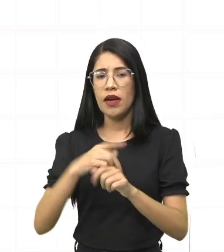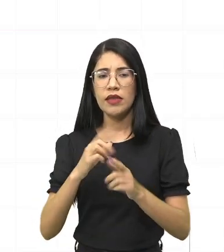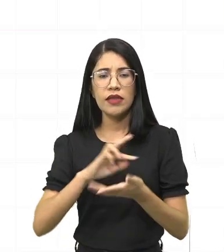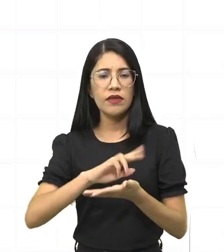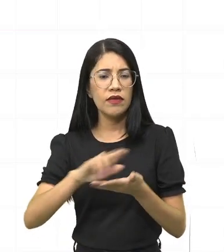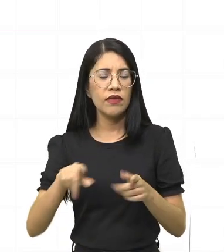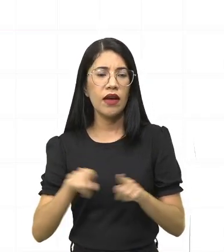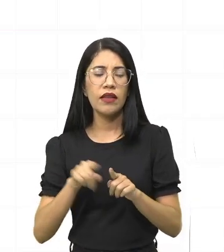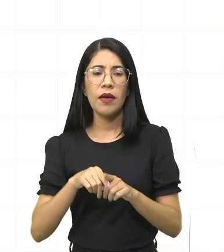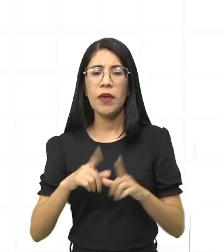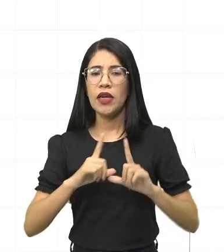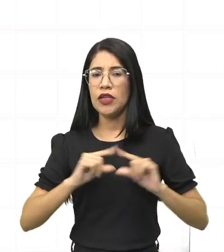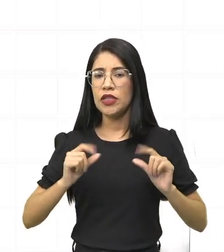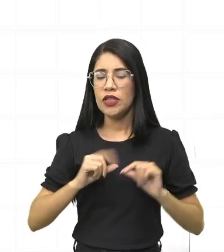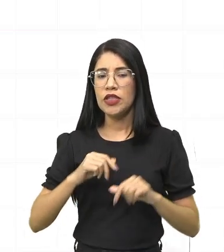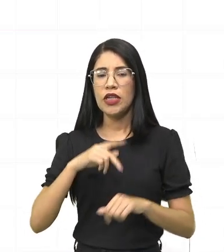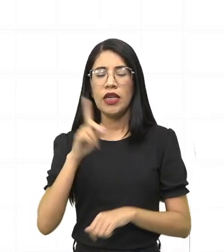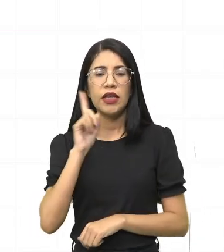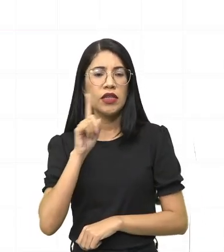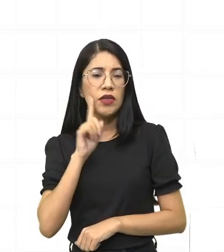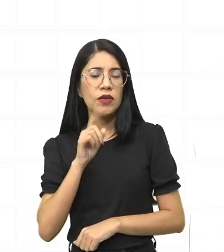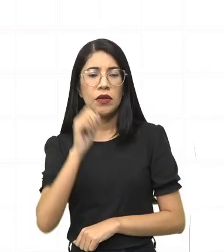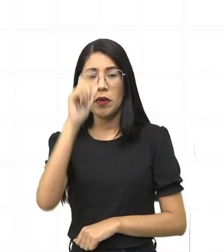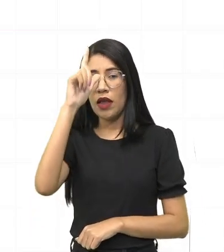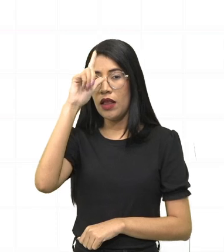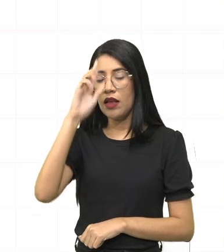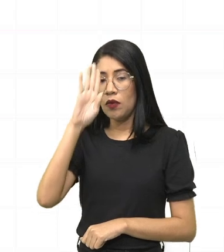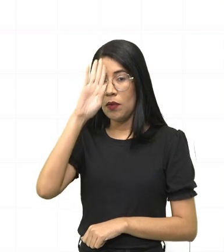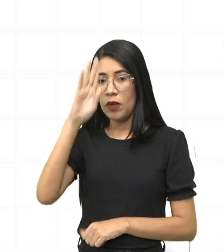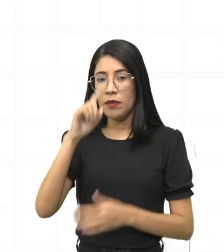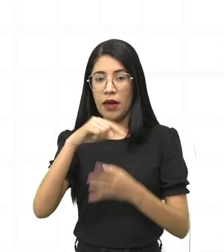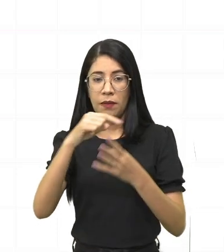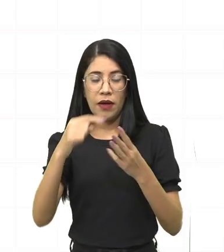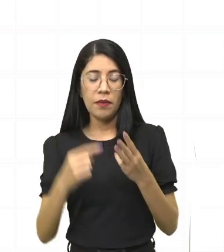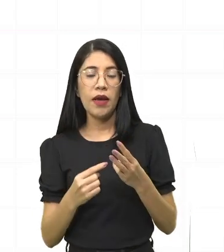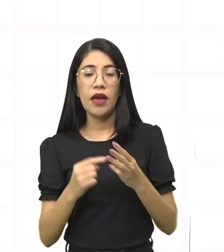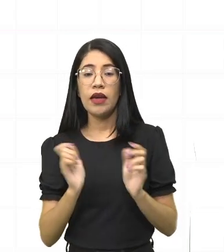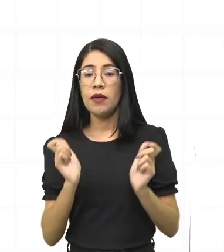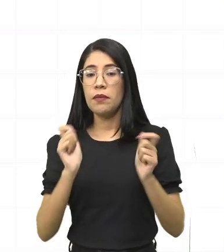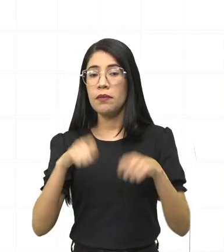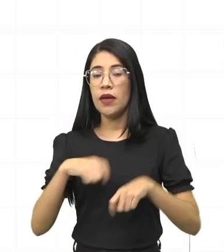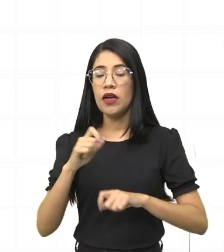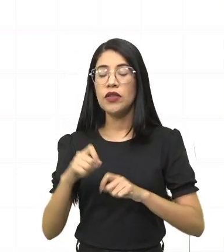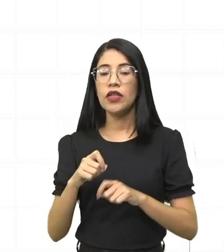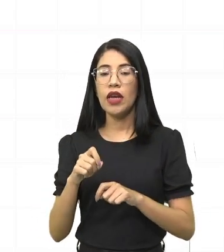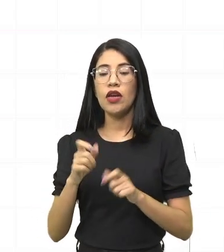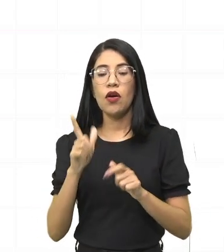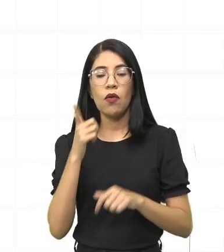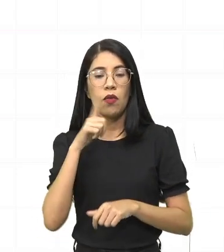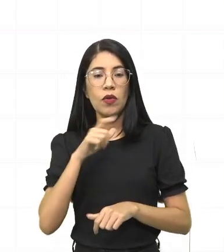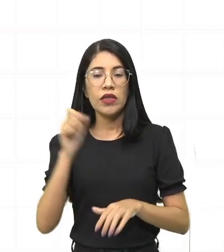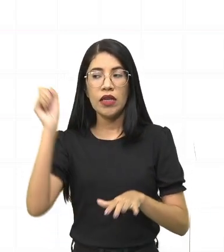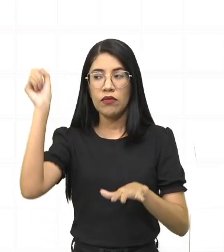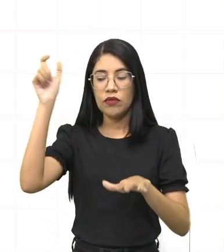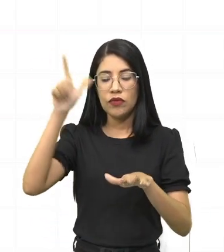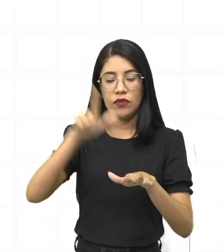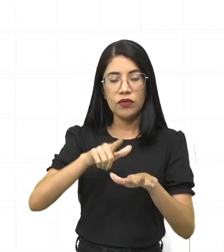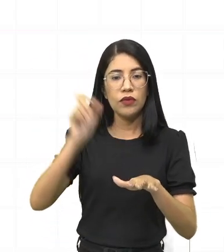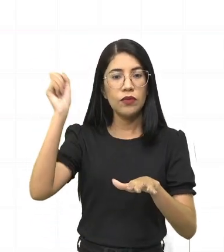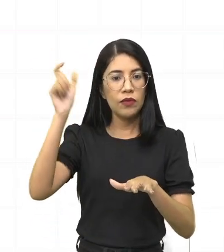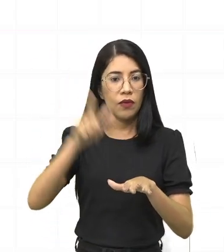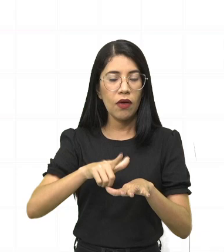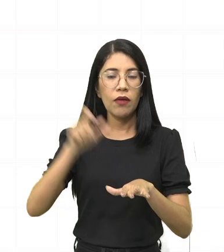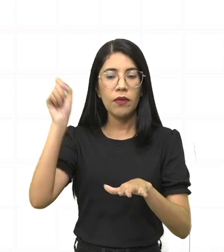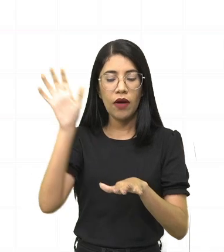Estados Unidos, a Alemanha, né? Que estão entre os líderes mundiais em capacidade instalada de energia